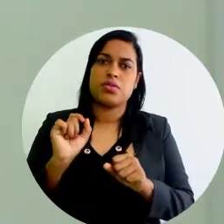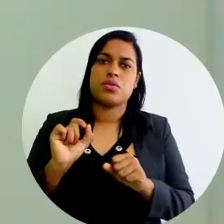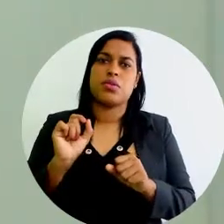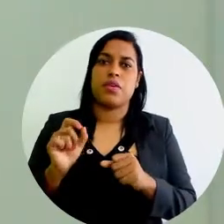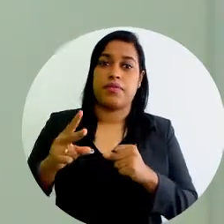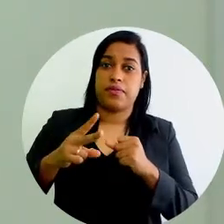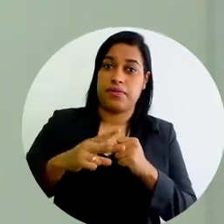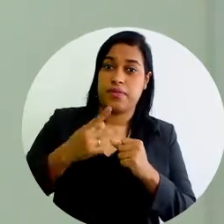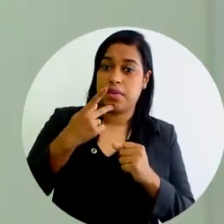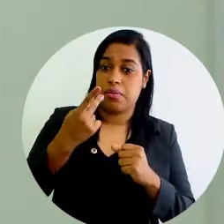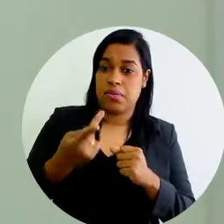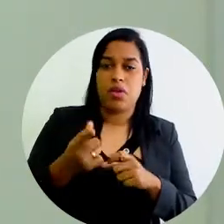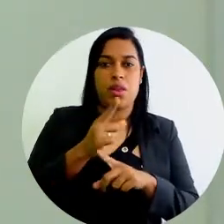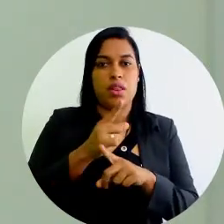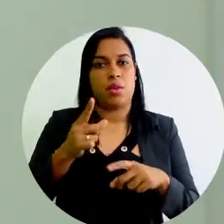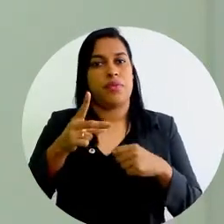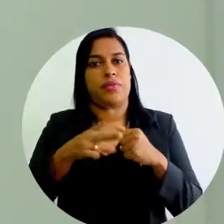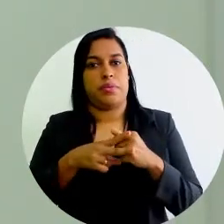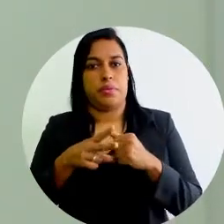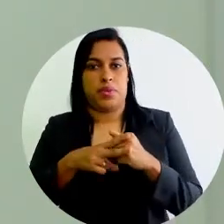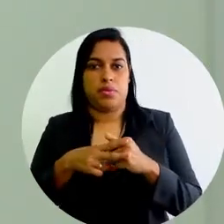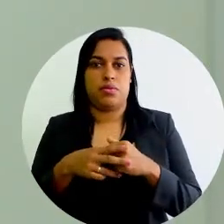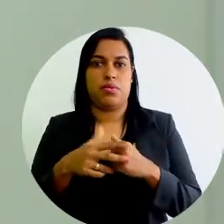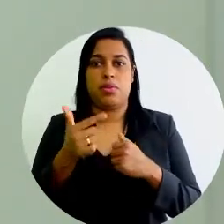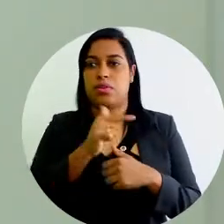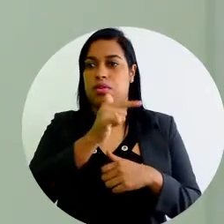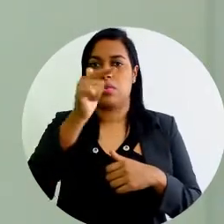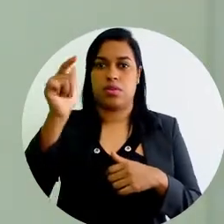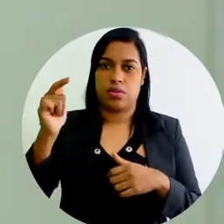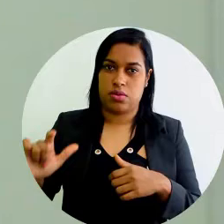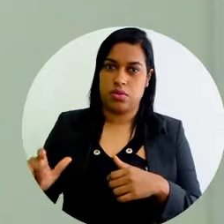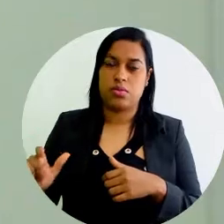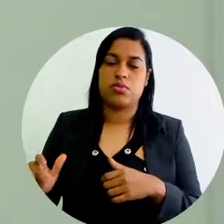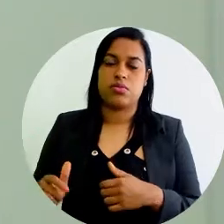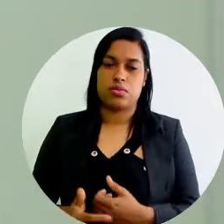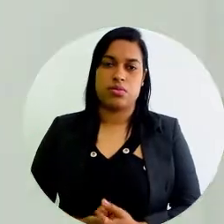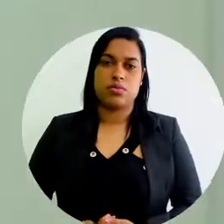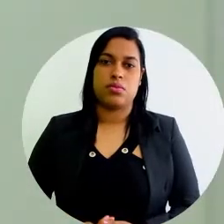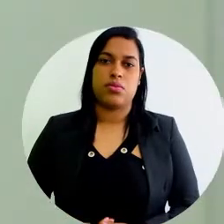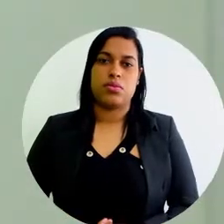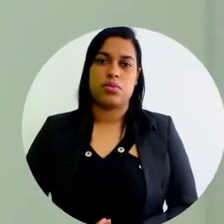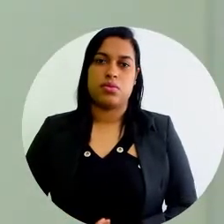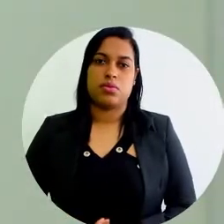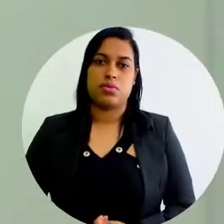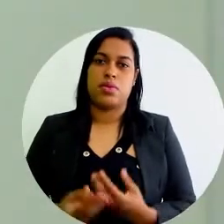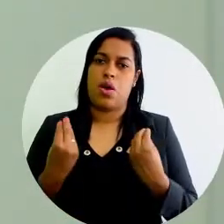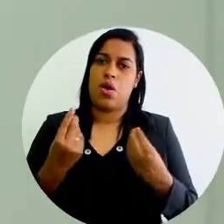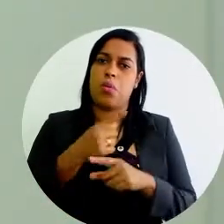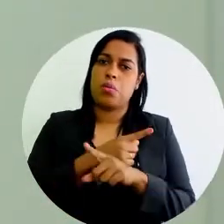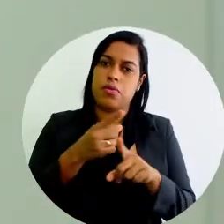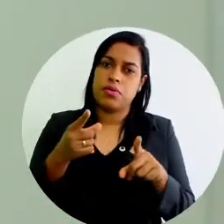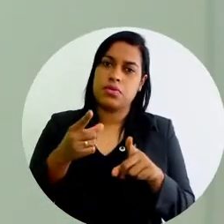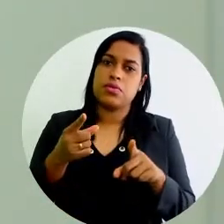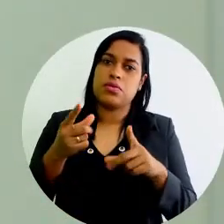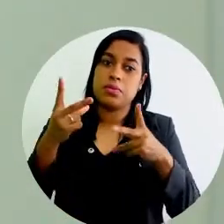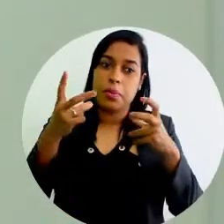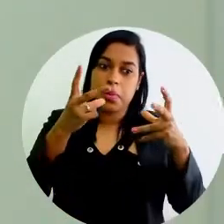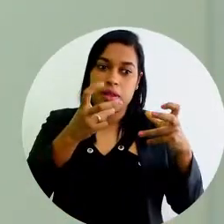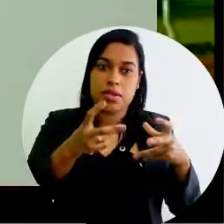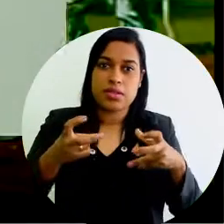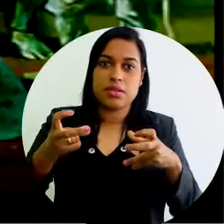em verbais e não verbais, entre outras divisões. Como vocês